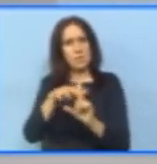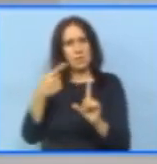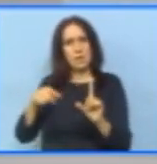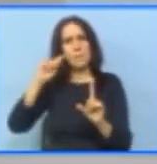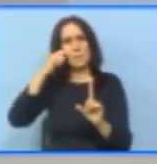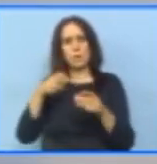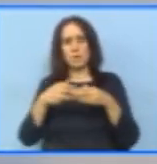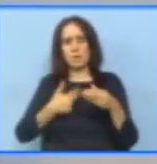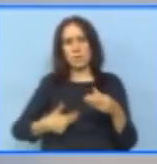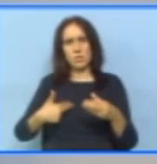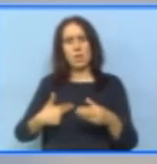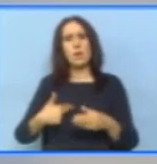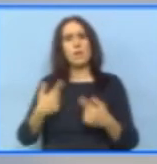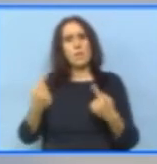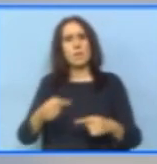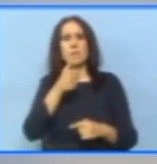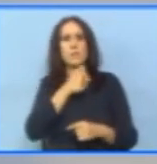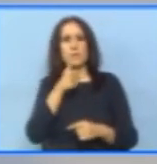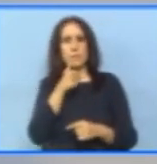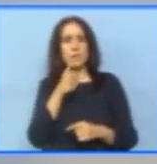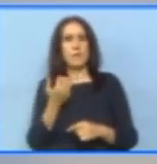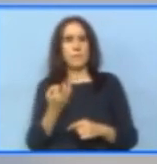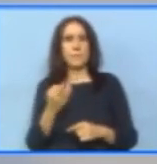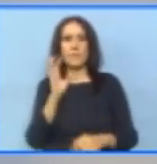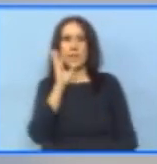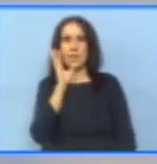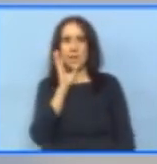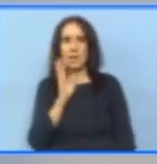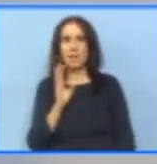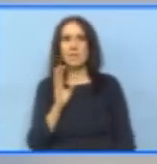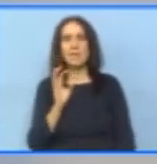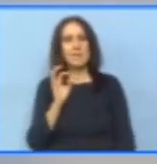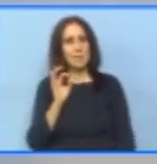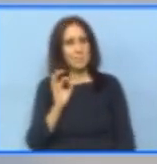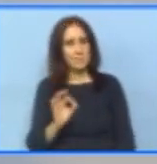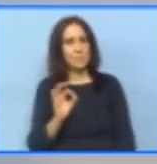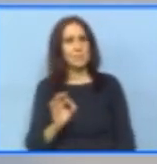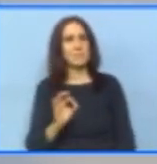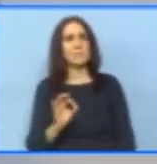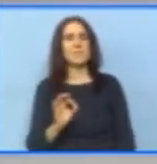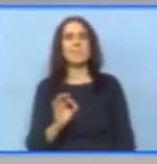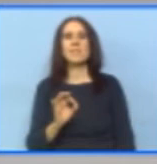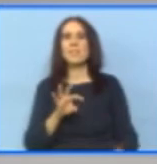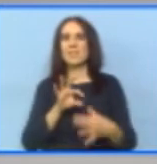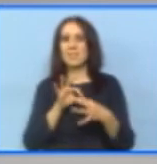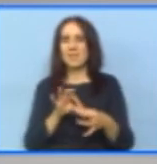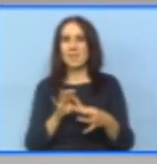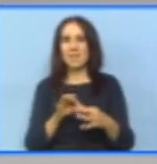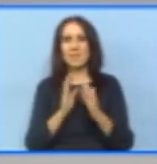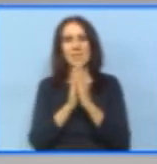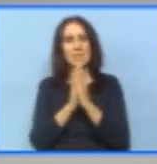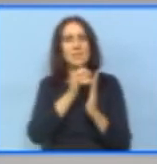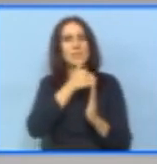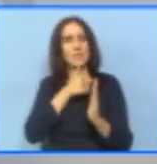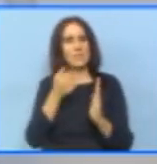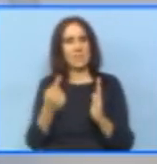a ser atingida e onde está a sofrer. E, portanto, vai ser uma tarde particularmente ligada com esta igreja que